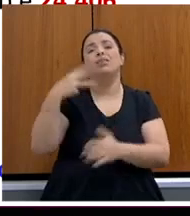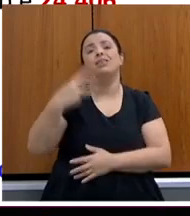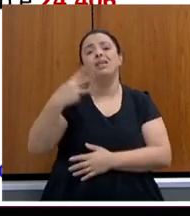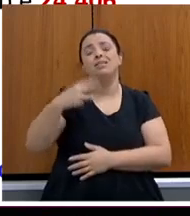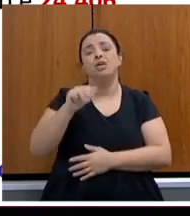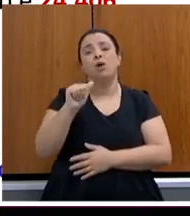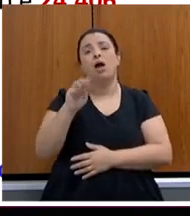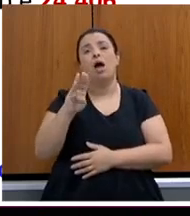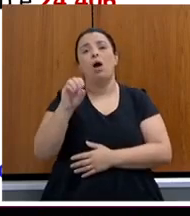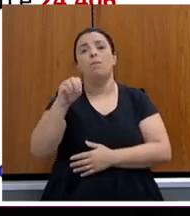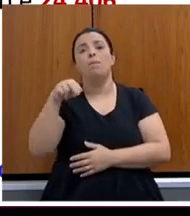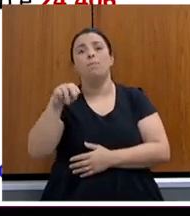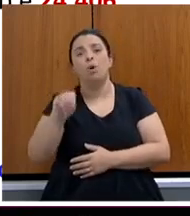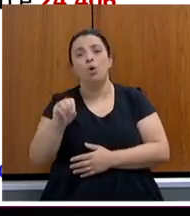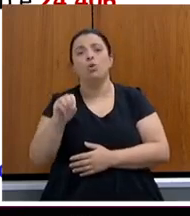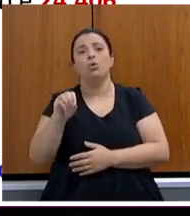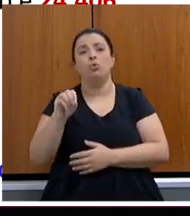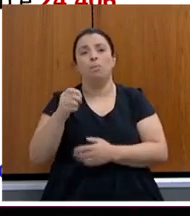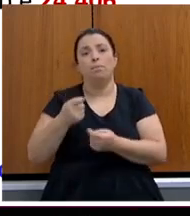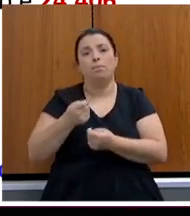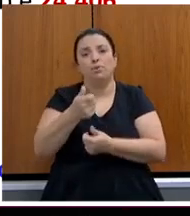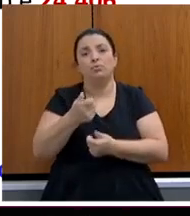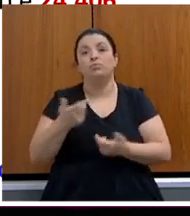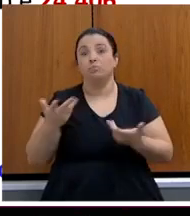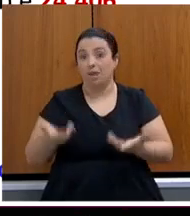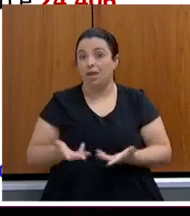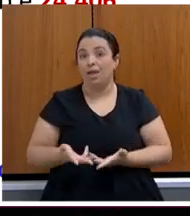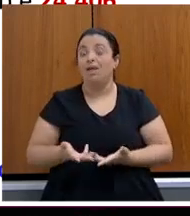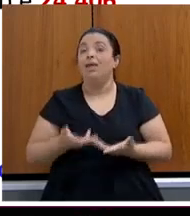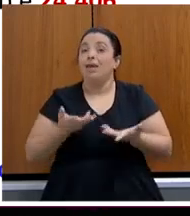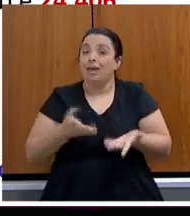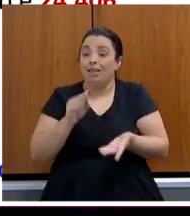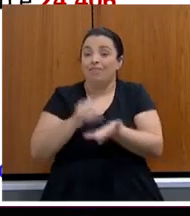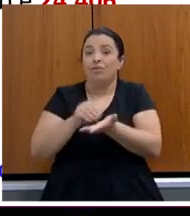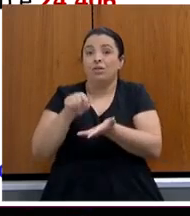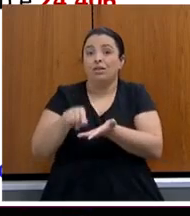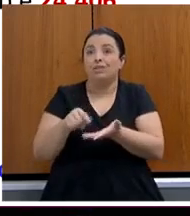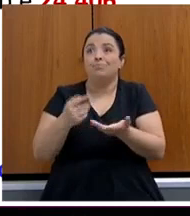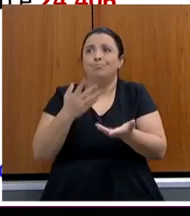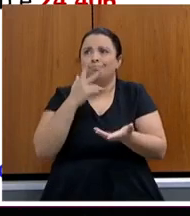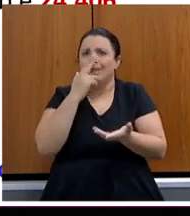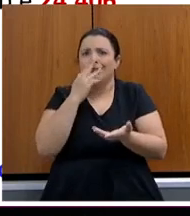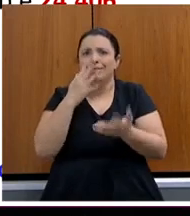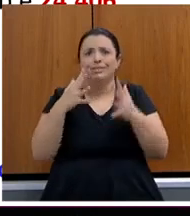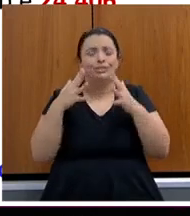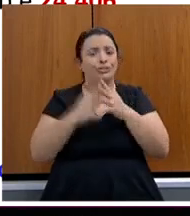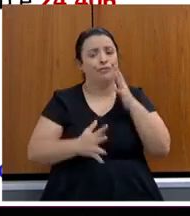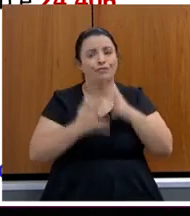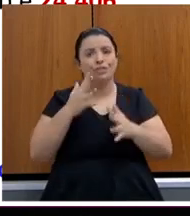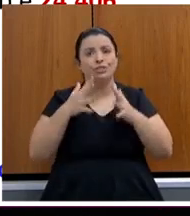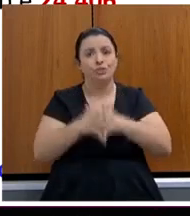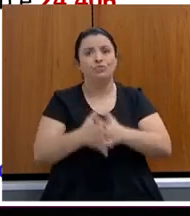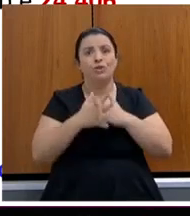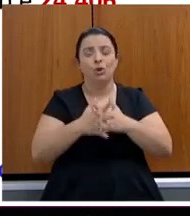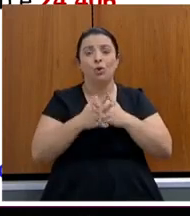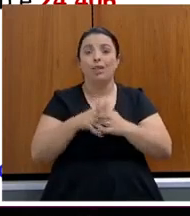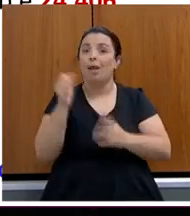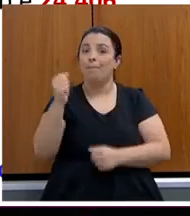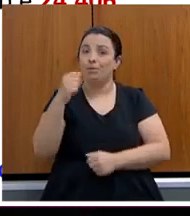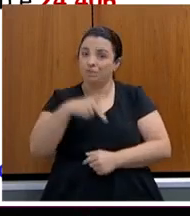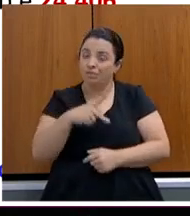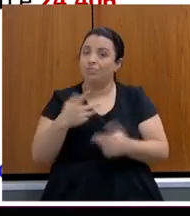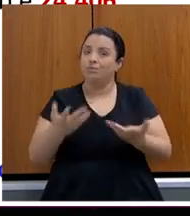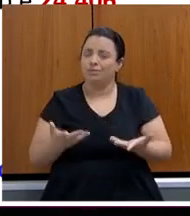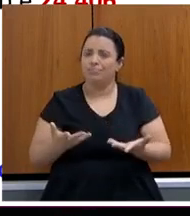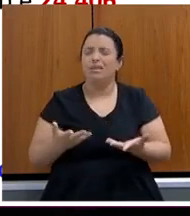ausência dessa incorporação está em viabilizando aposentadorias na rede estadual a pergunta é considerando essa questão